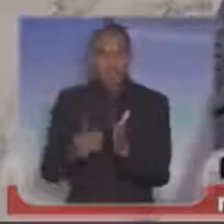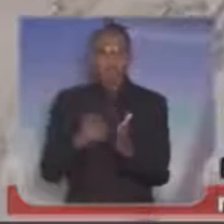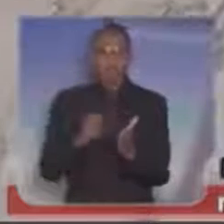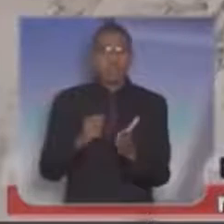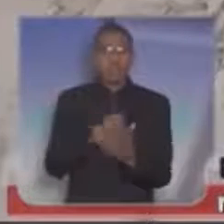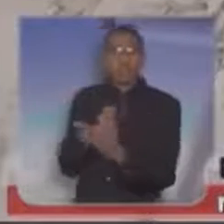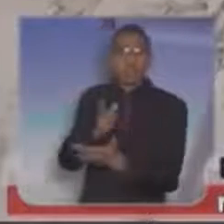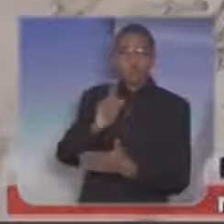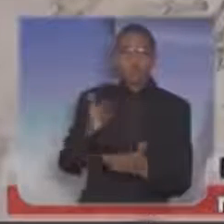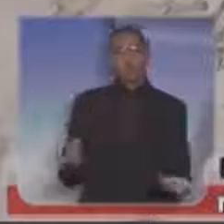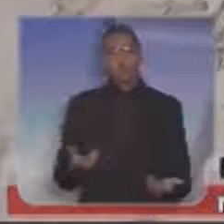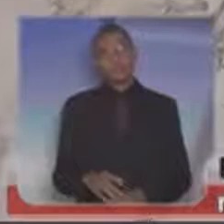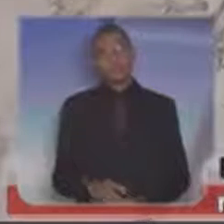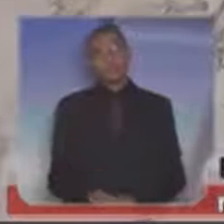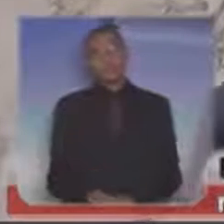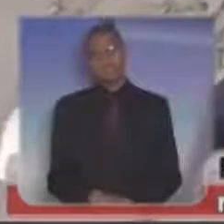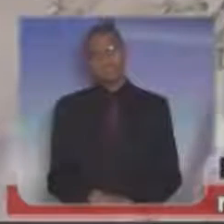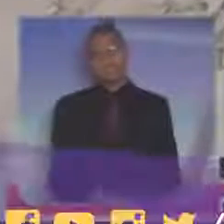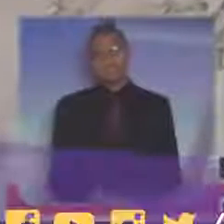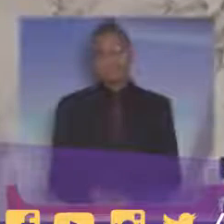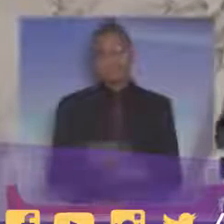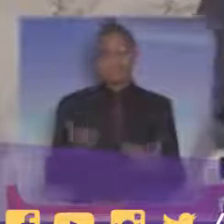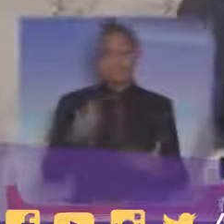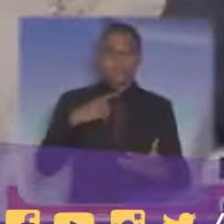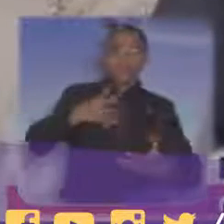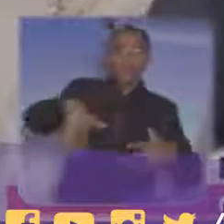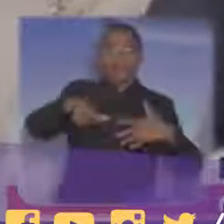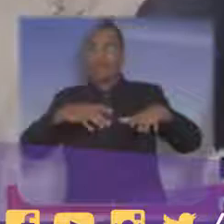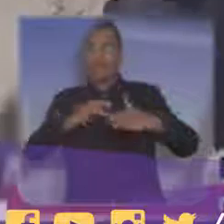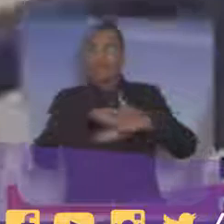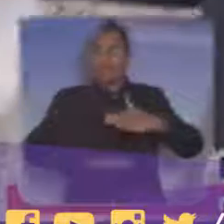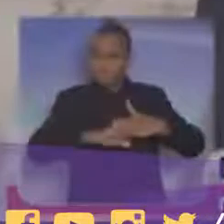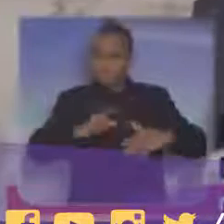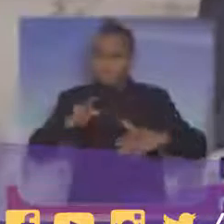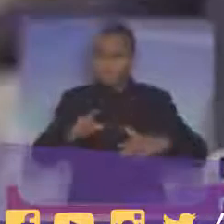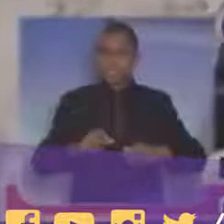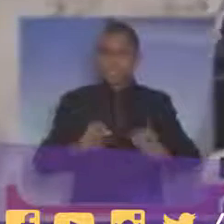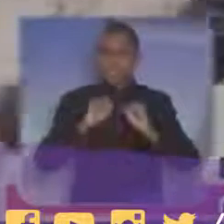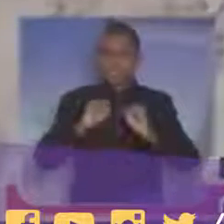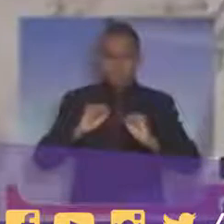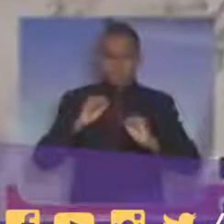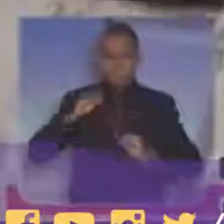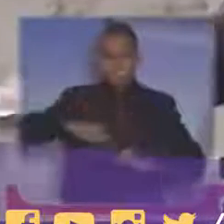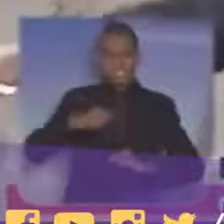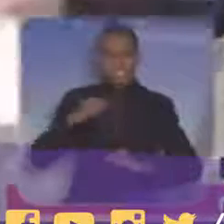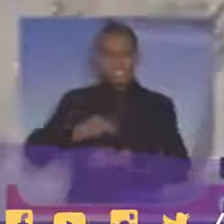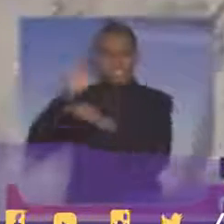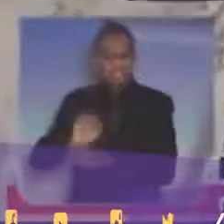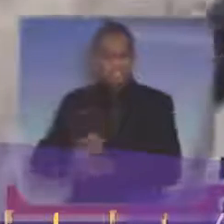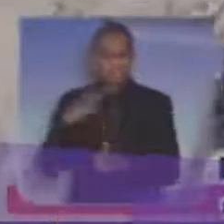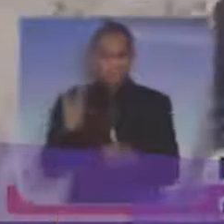bilhões então tem setor aqui em são paulo que pode passar o tsunami no estado que não vai ser